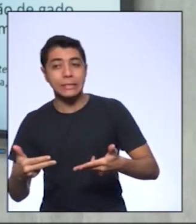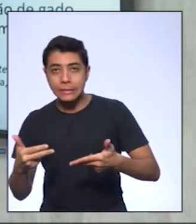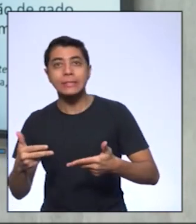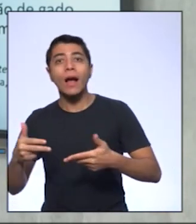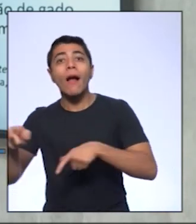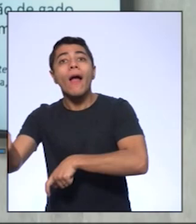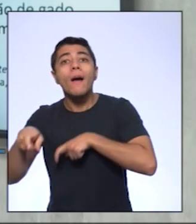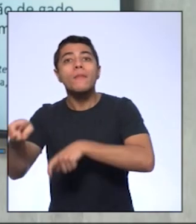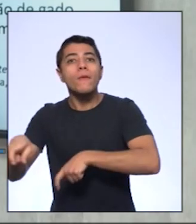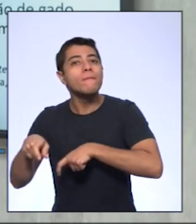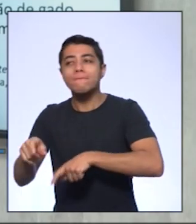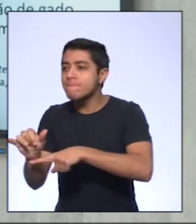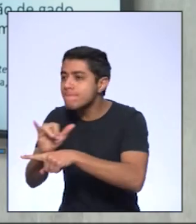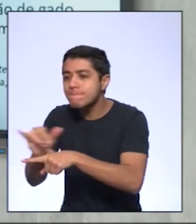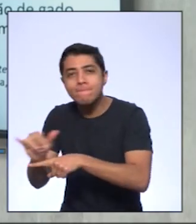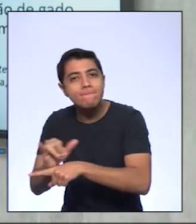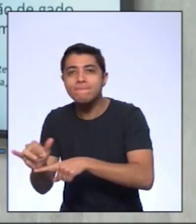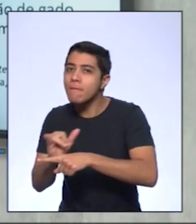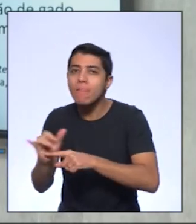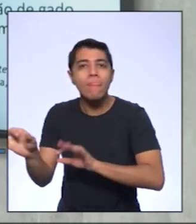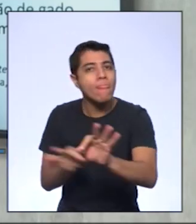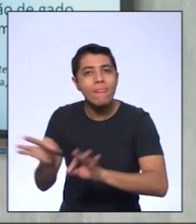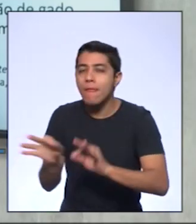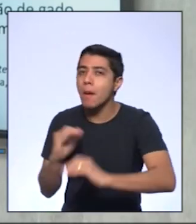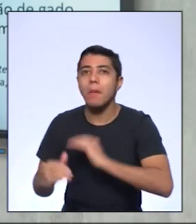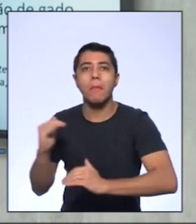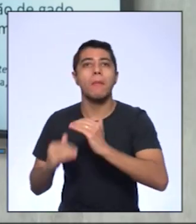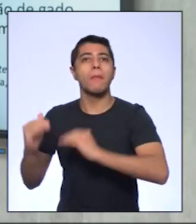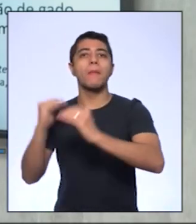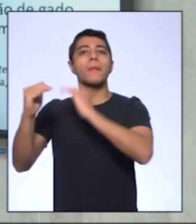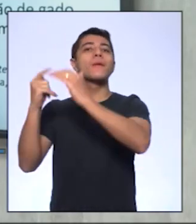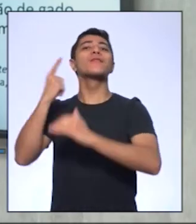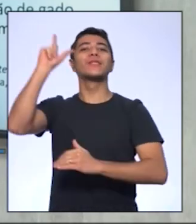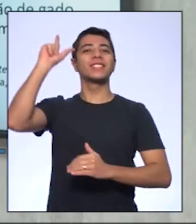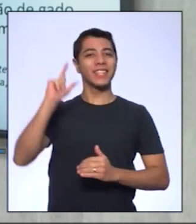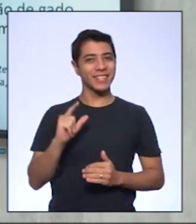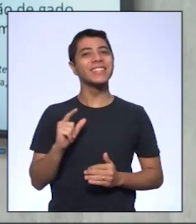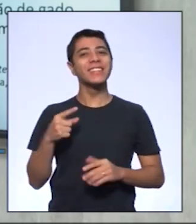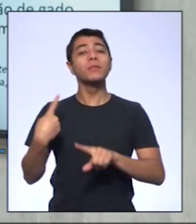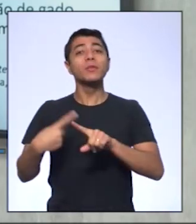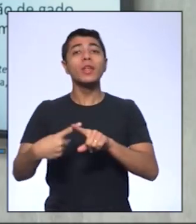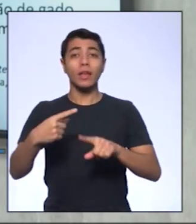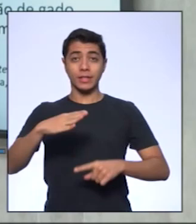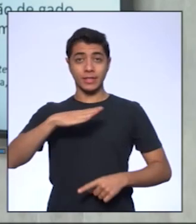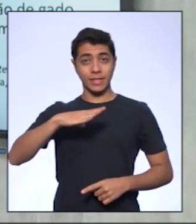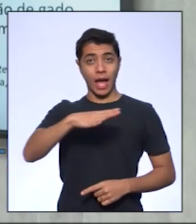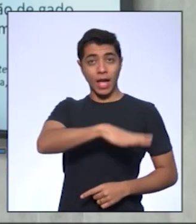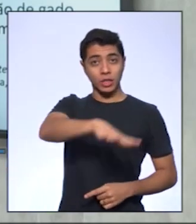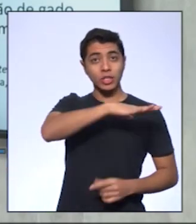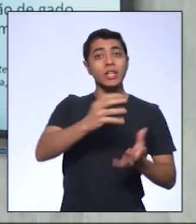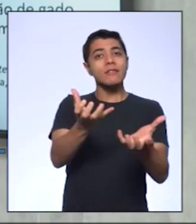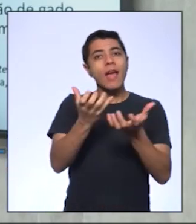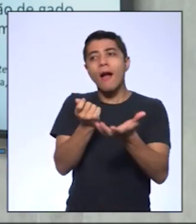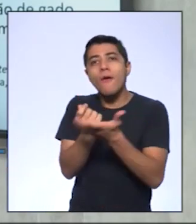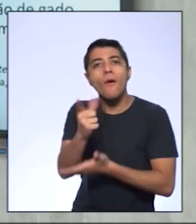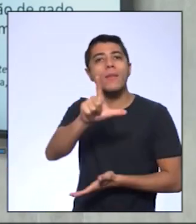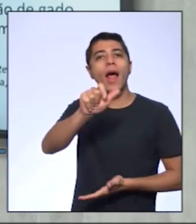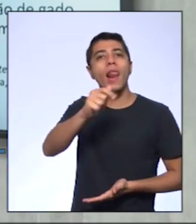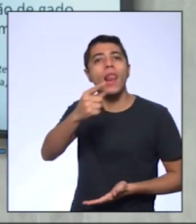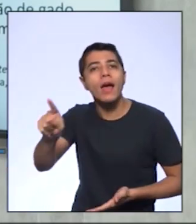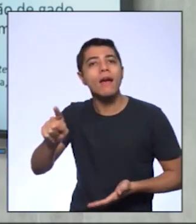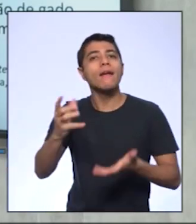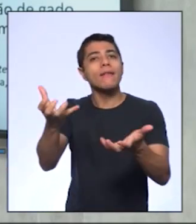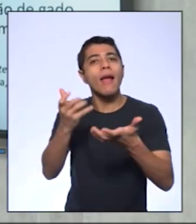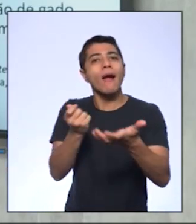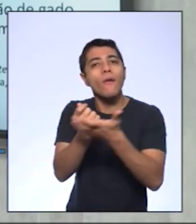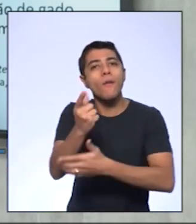interesse. Você concordou comigo ou não? Então, os compradores que queriam lã, mano, que queriam um monte de coisa, mano, eles tinham interesse